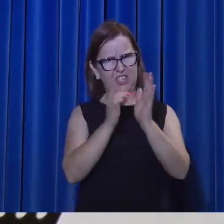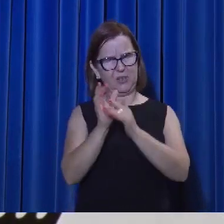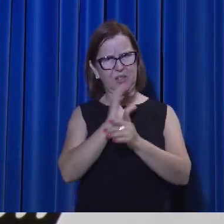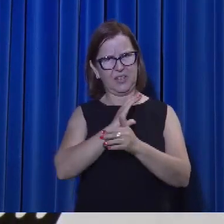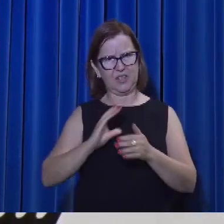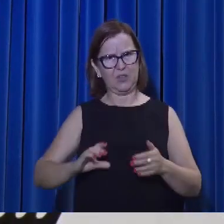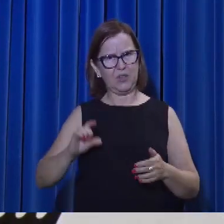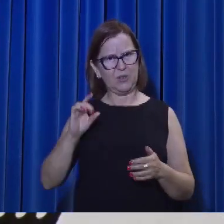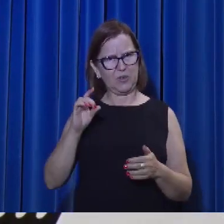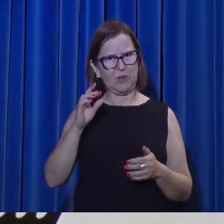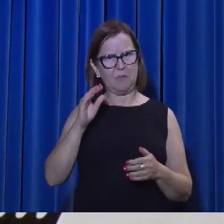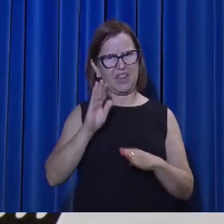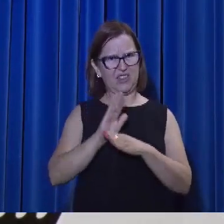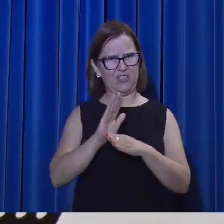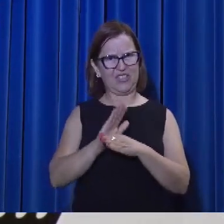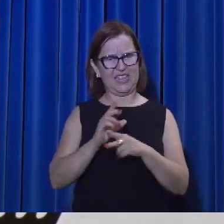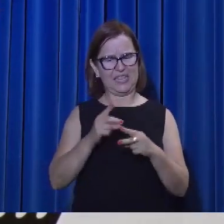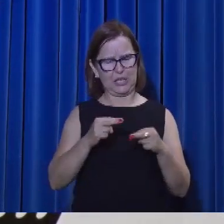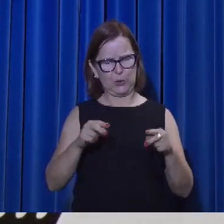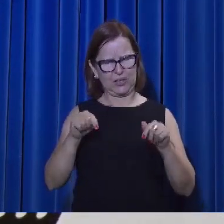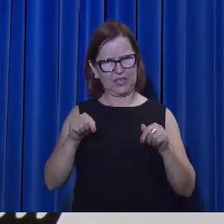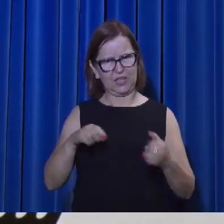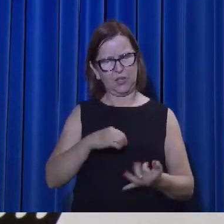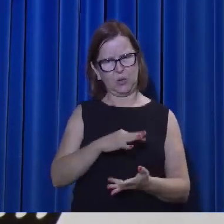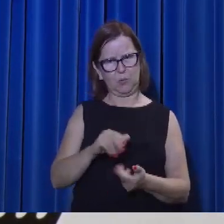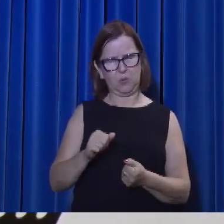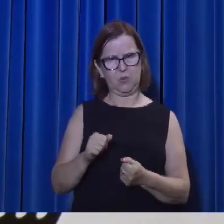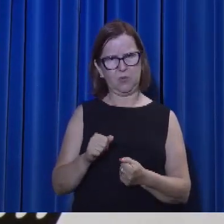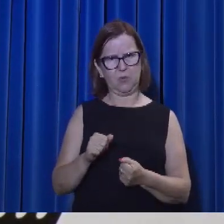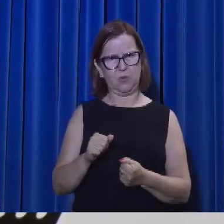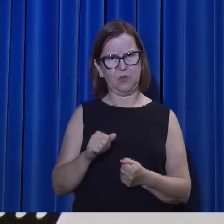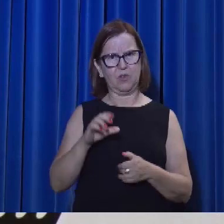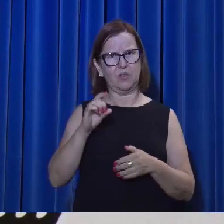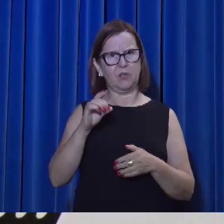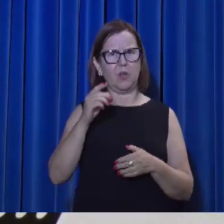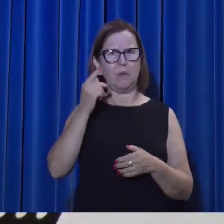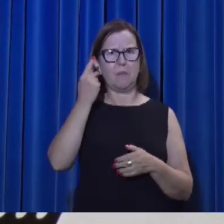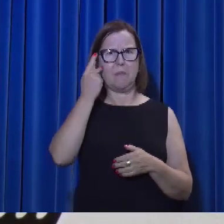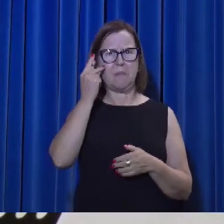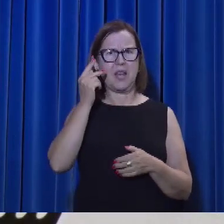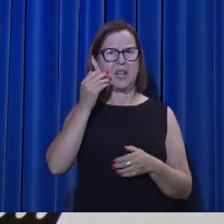aqui? Jesus é alguém apenas que está aqui para melhorar o teu casamento?